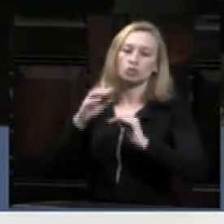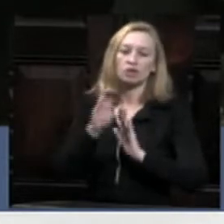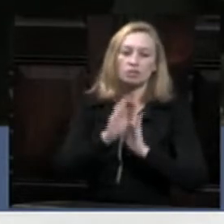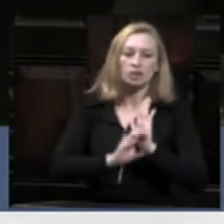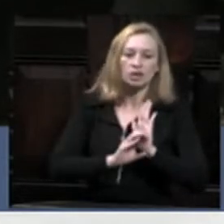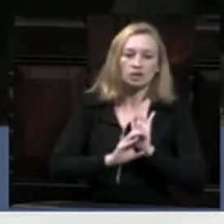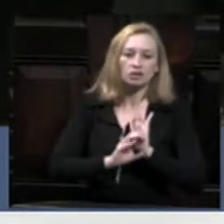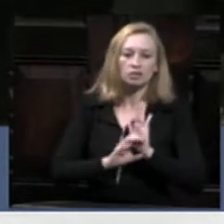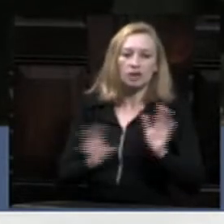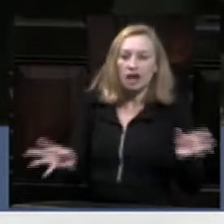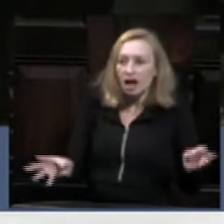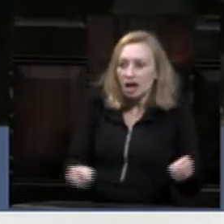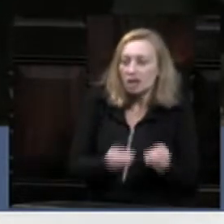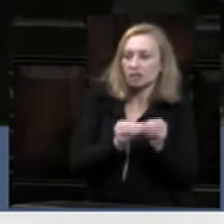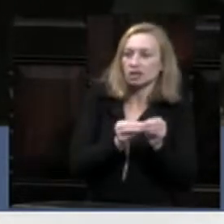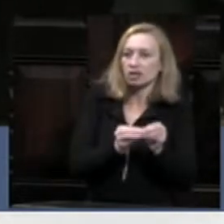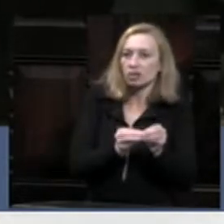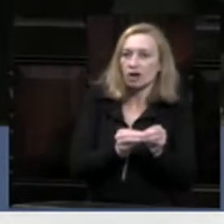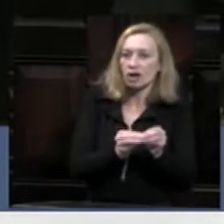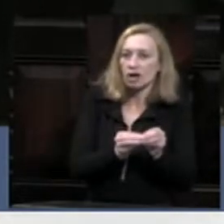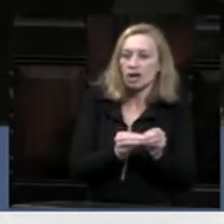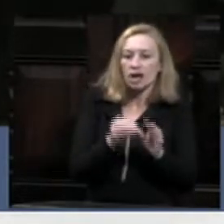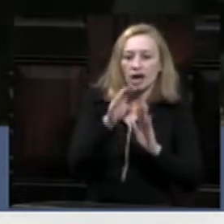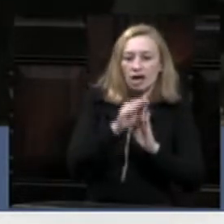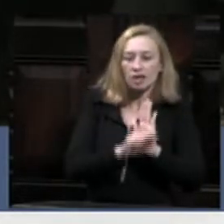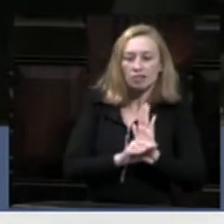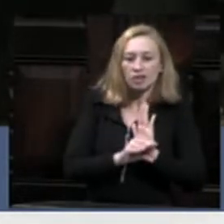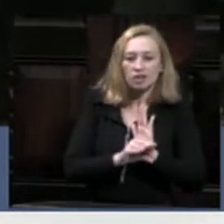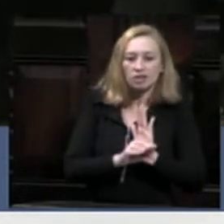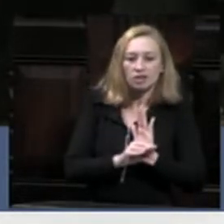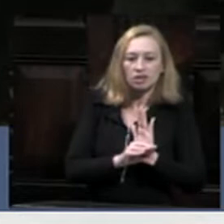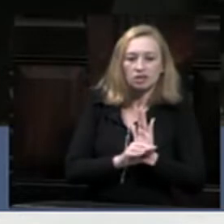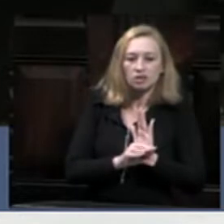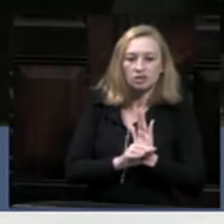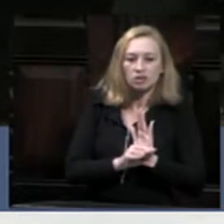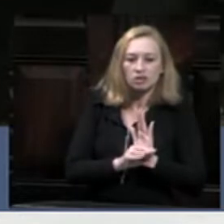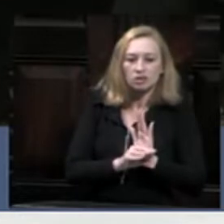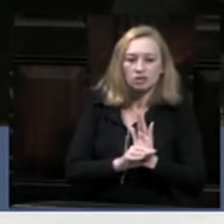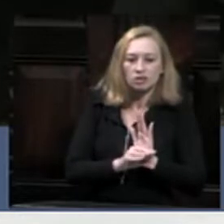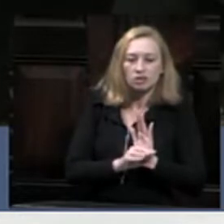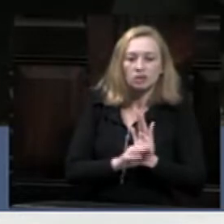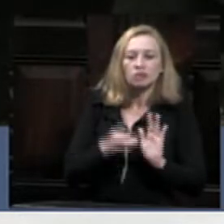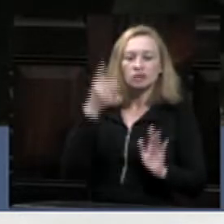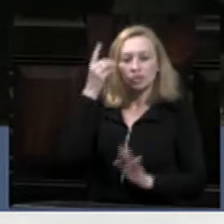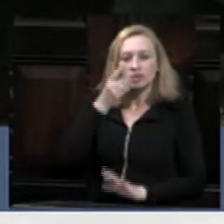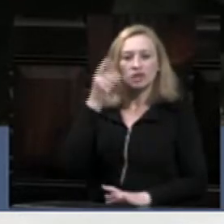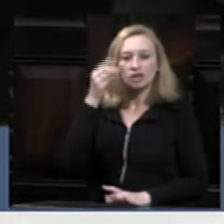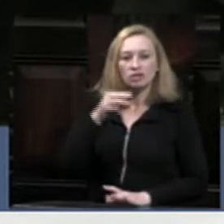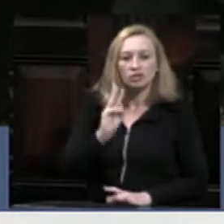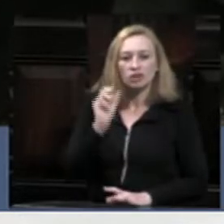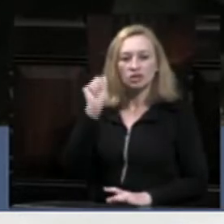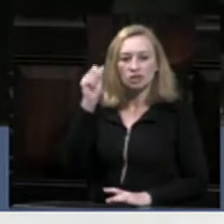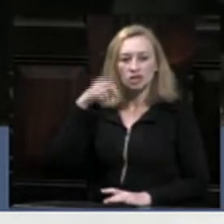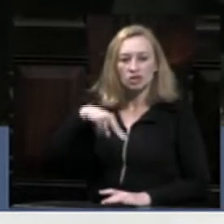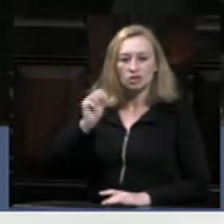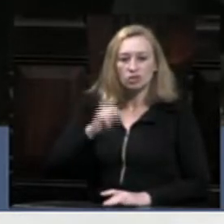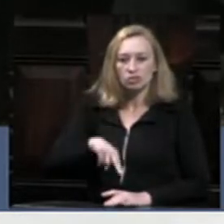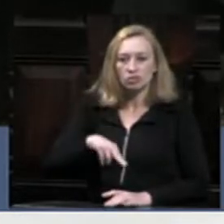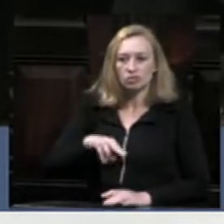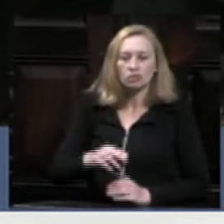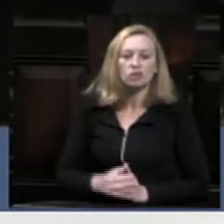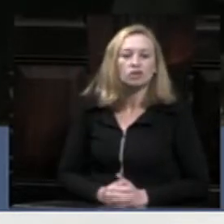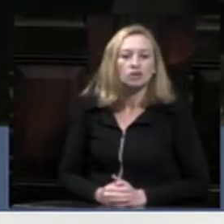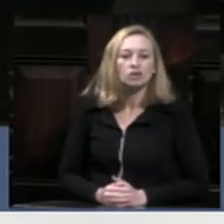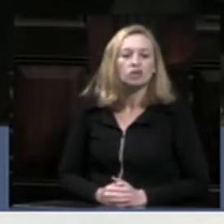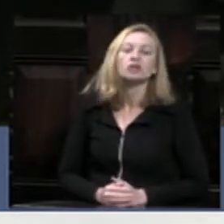para adequar a emenda do deputado Anderson.